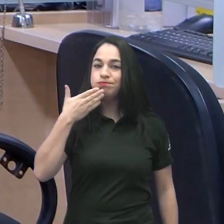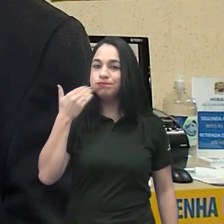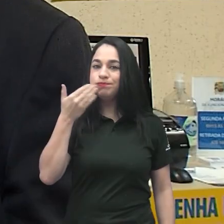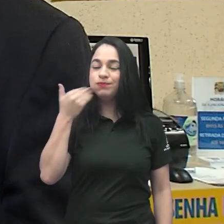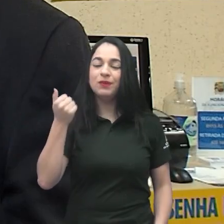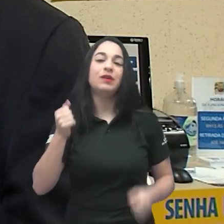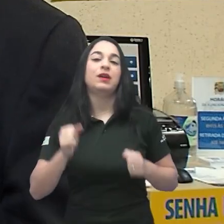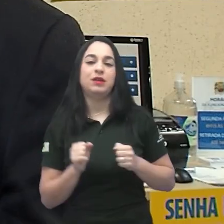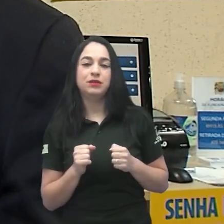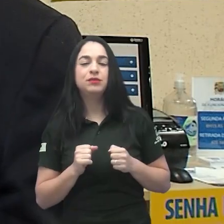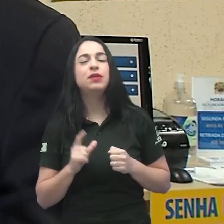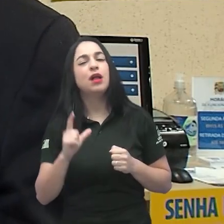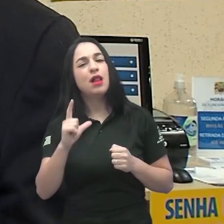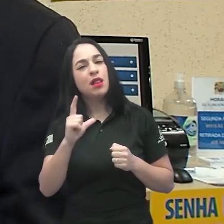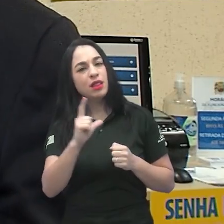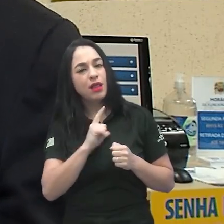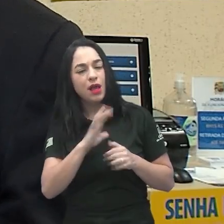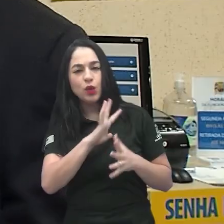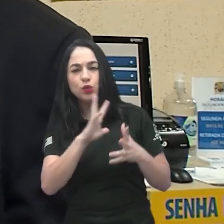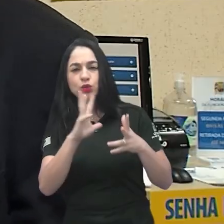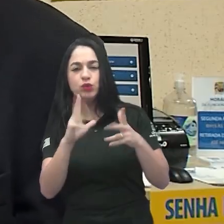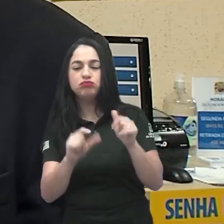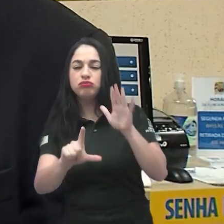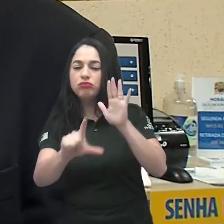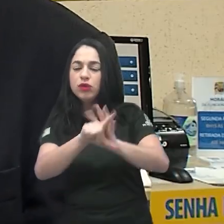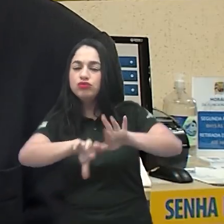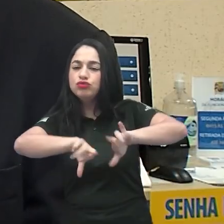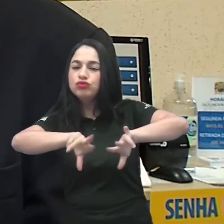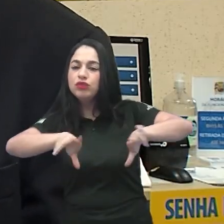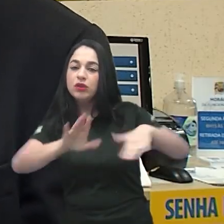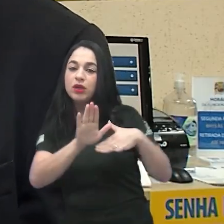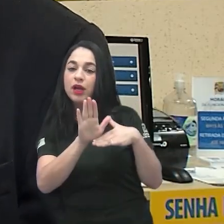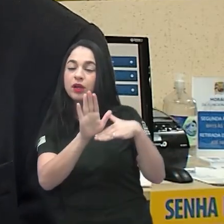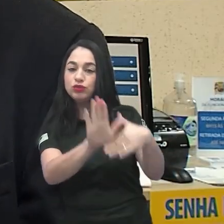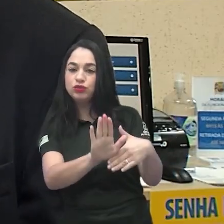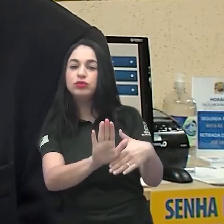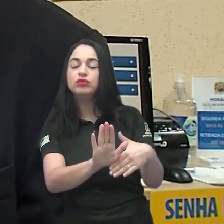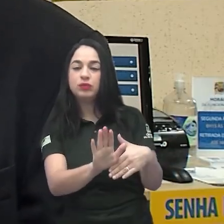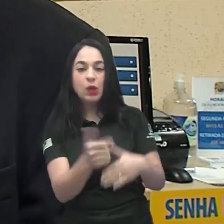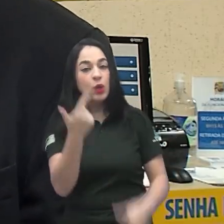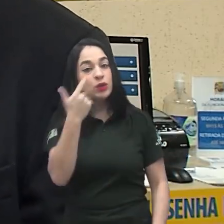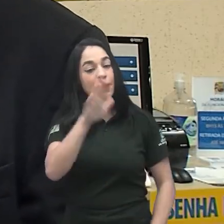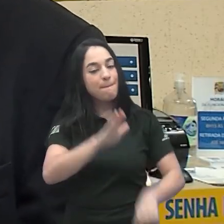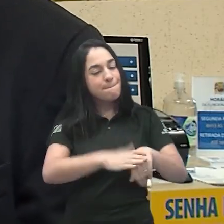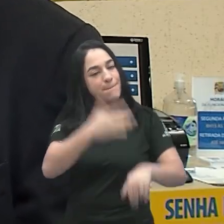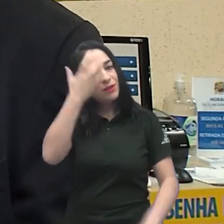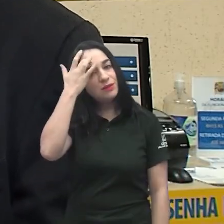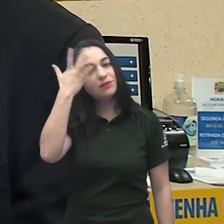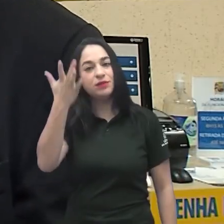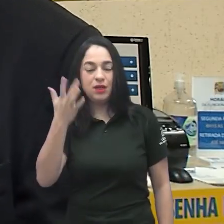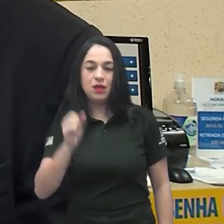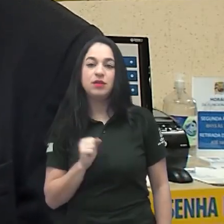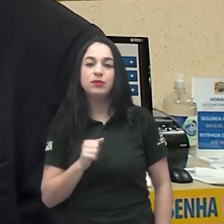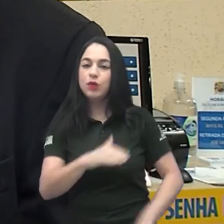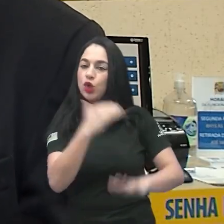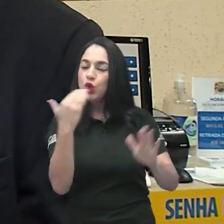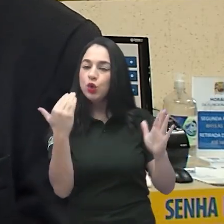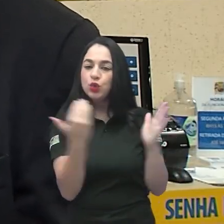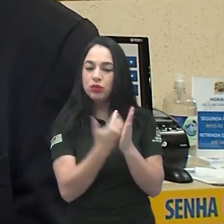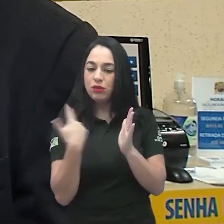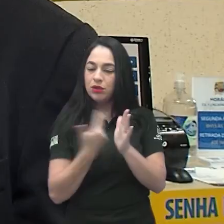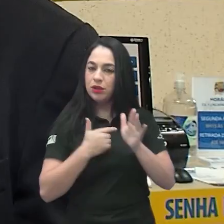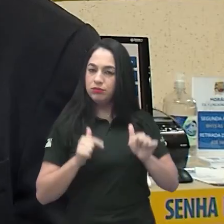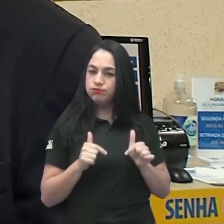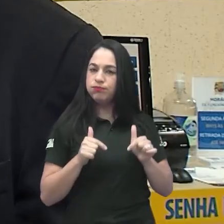processo. A Lei da Liberdade Econômica, o Plano Diretor, todos são alinhados para desburocratizar. Nós acreditamos